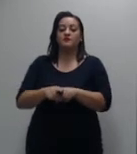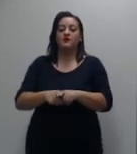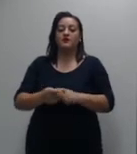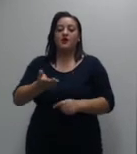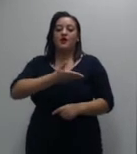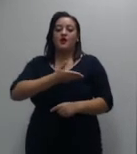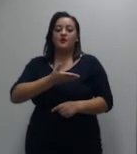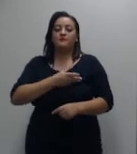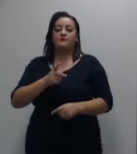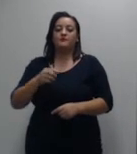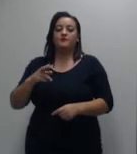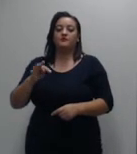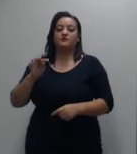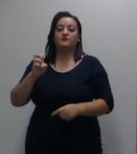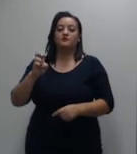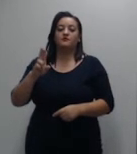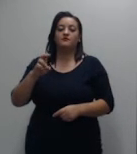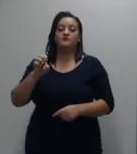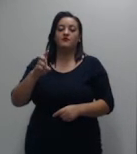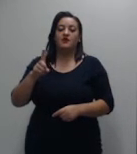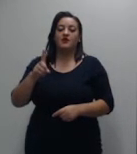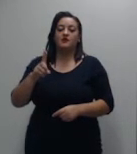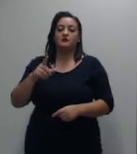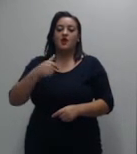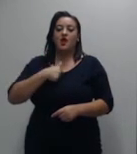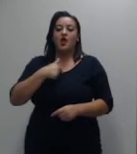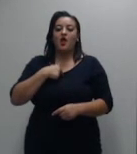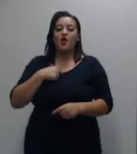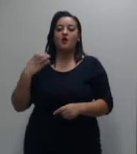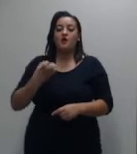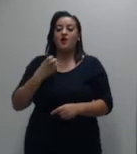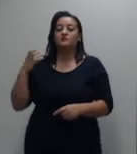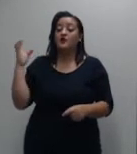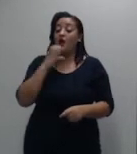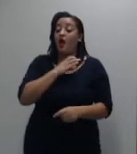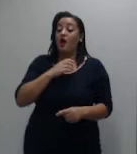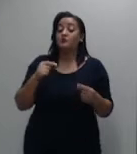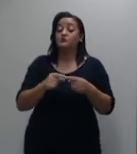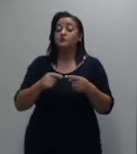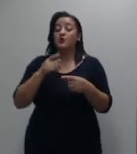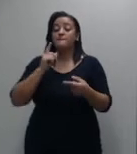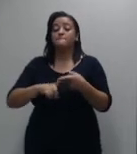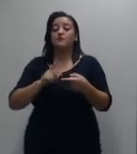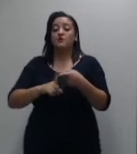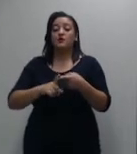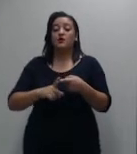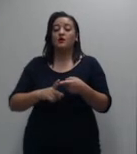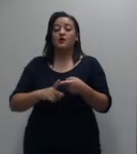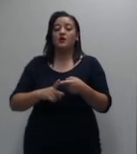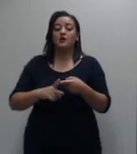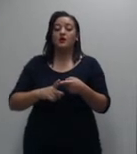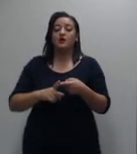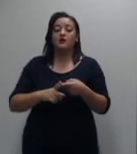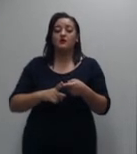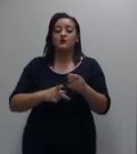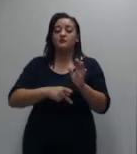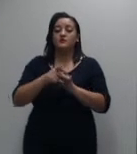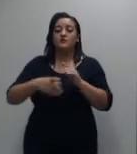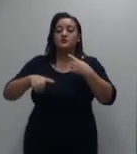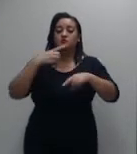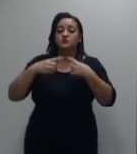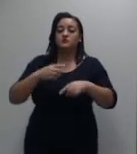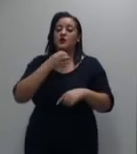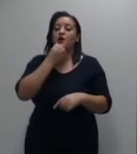ortopedia silêncio tentar ceder objetivo aqui porque o objeto da ordem